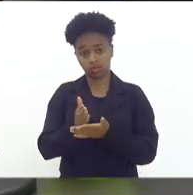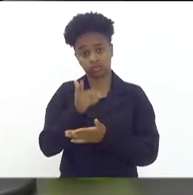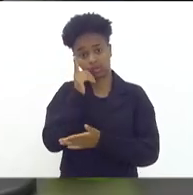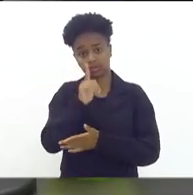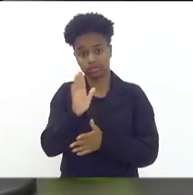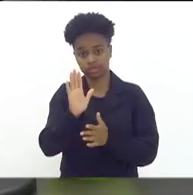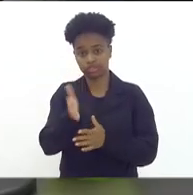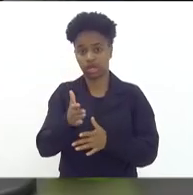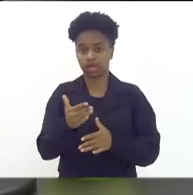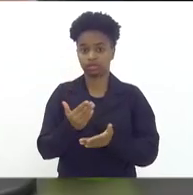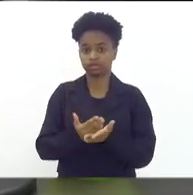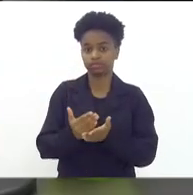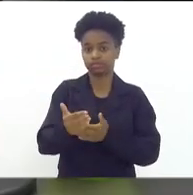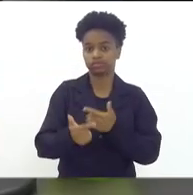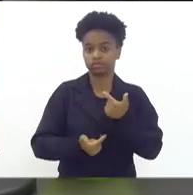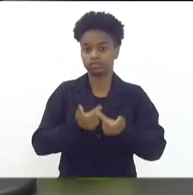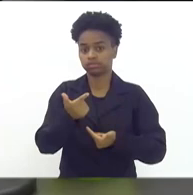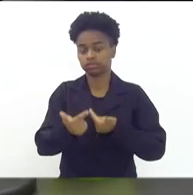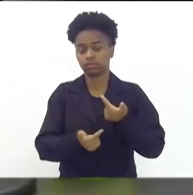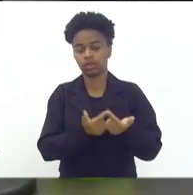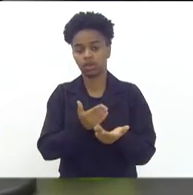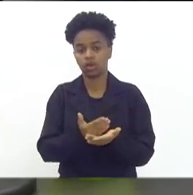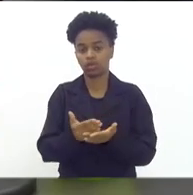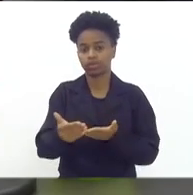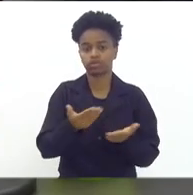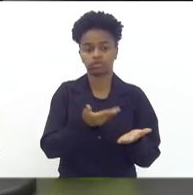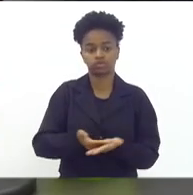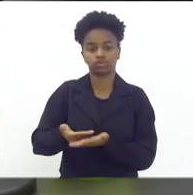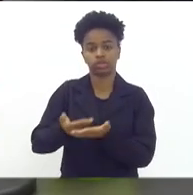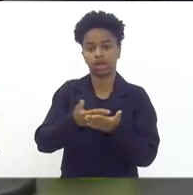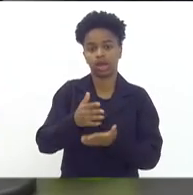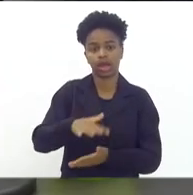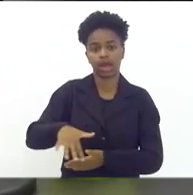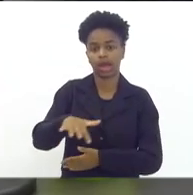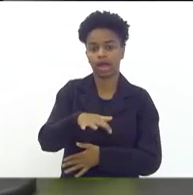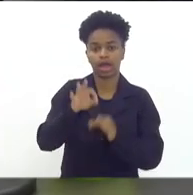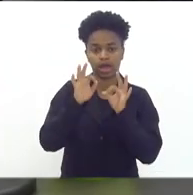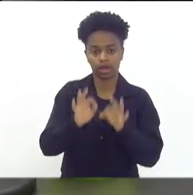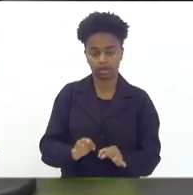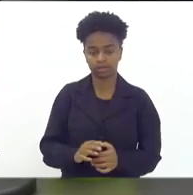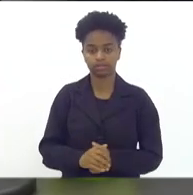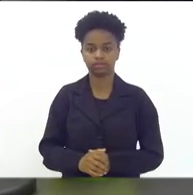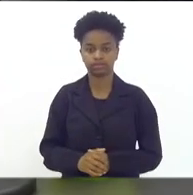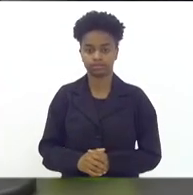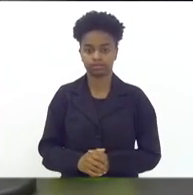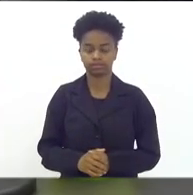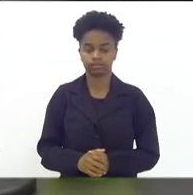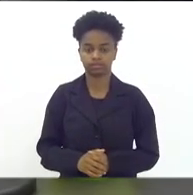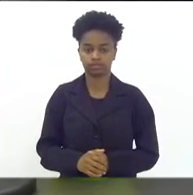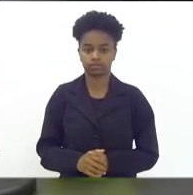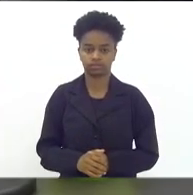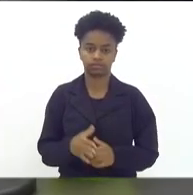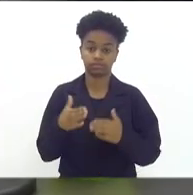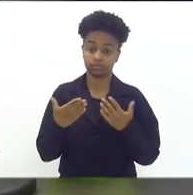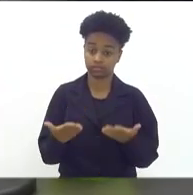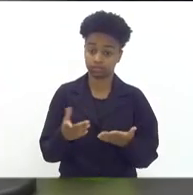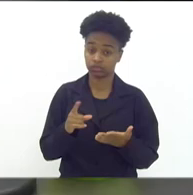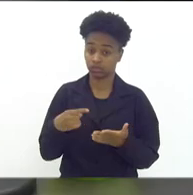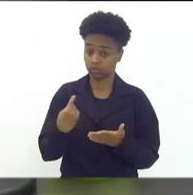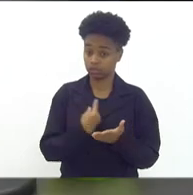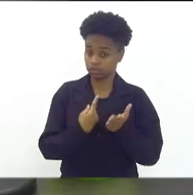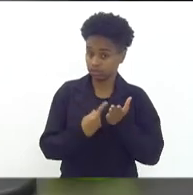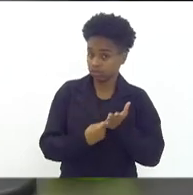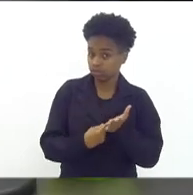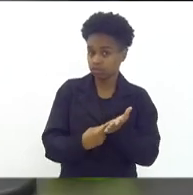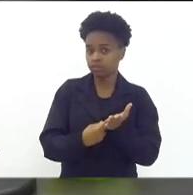de de já se debruçar nos assuntos mais concretos Então o que a gente se comprometeu